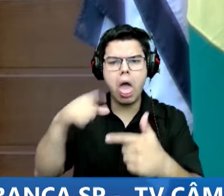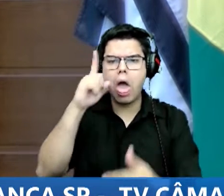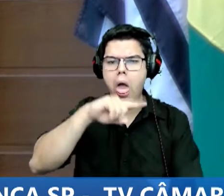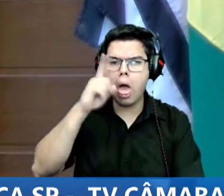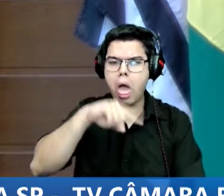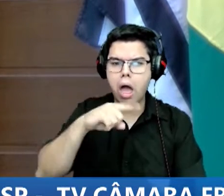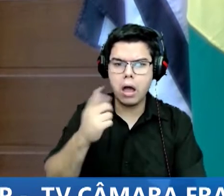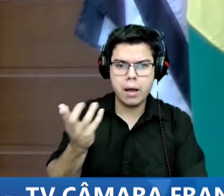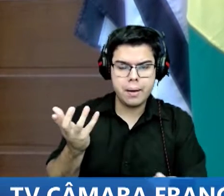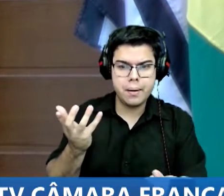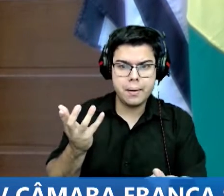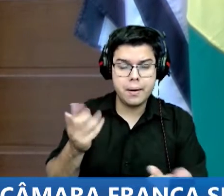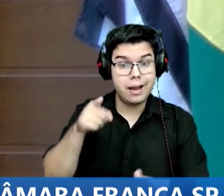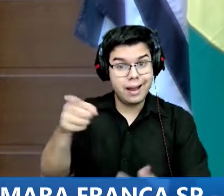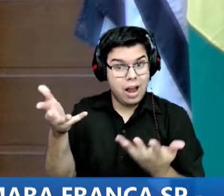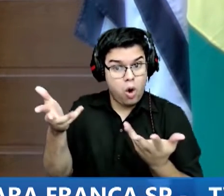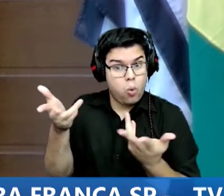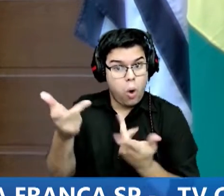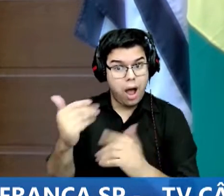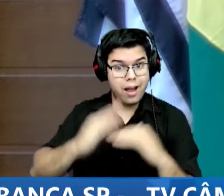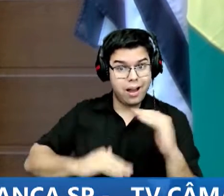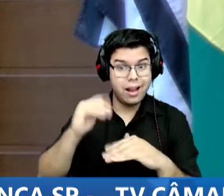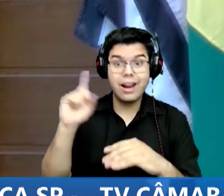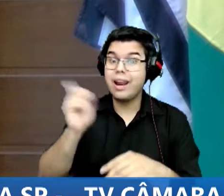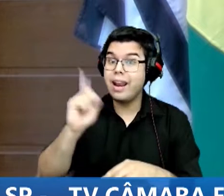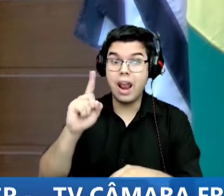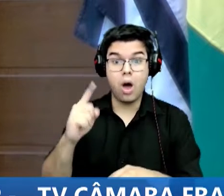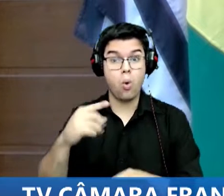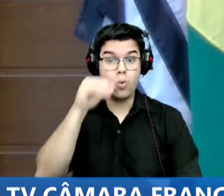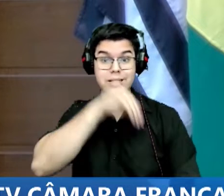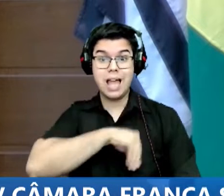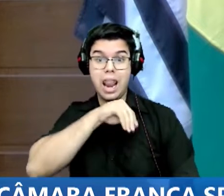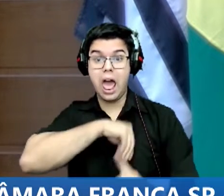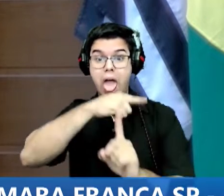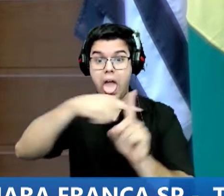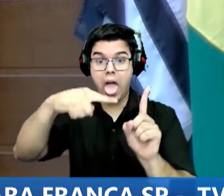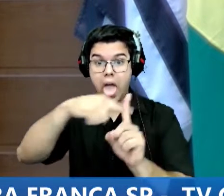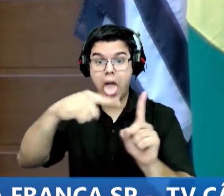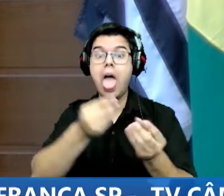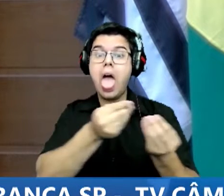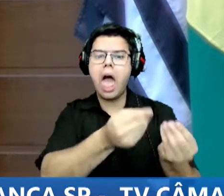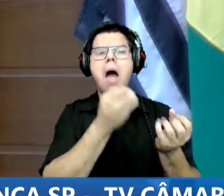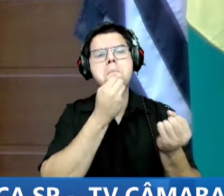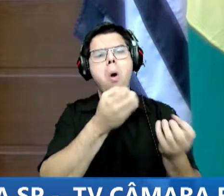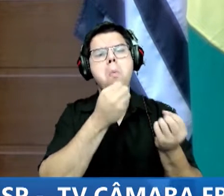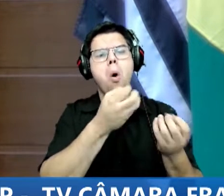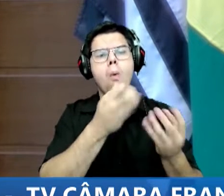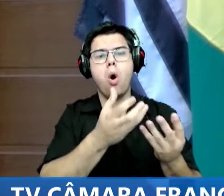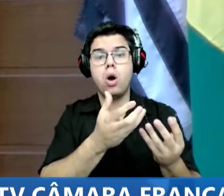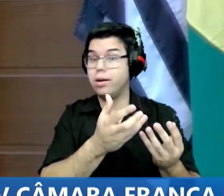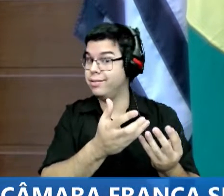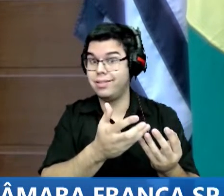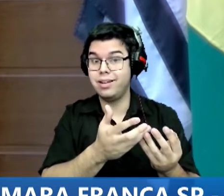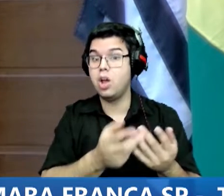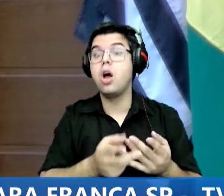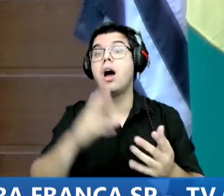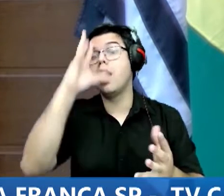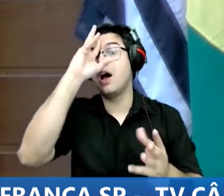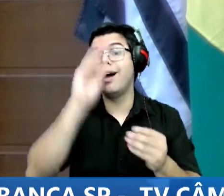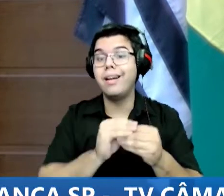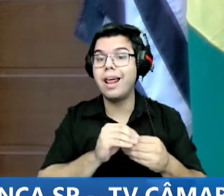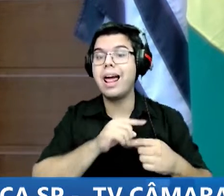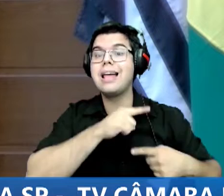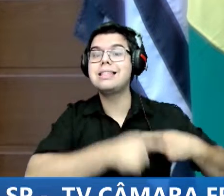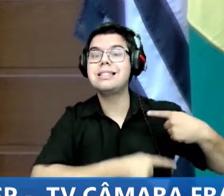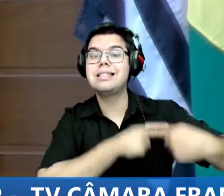e fiquem com meio salário mínimo. A gente defende que o ciclo da pobreza permaneça. Se a gente quer